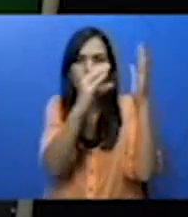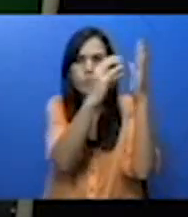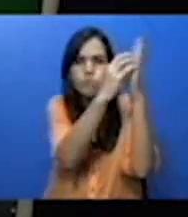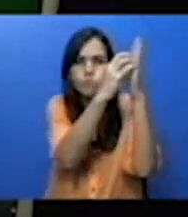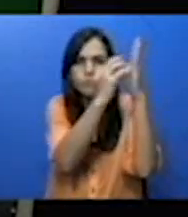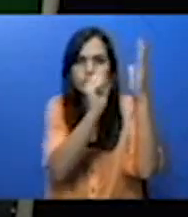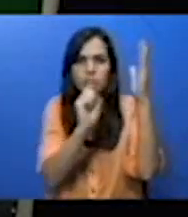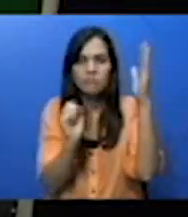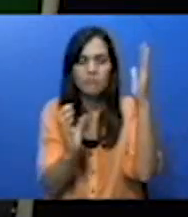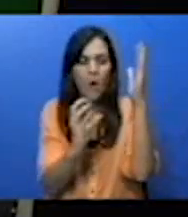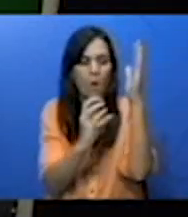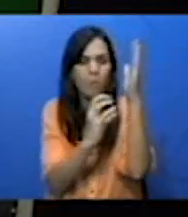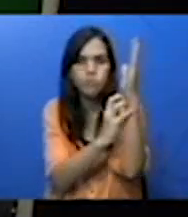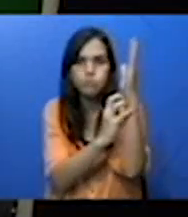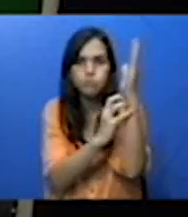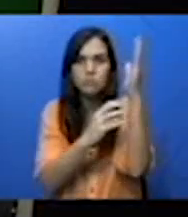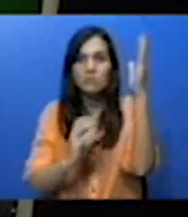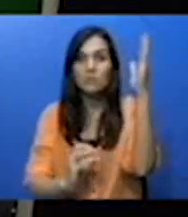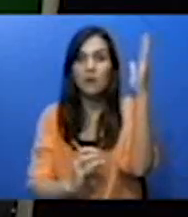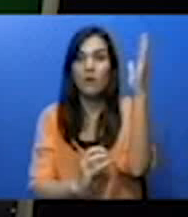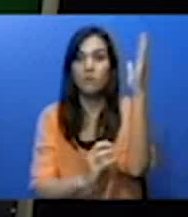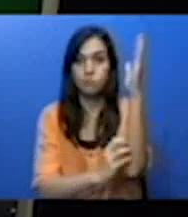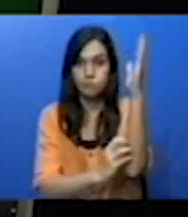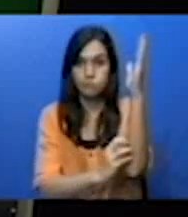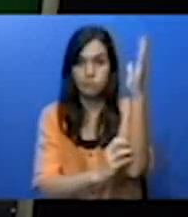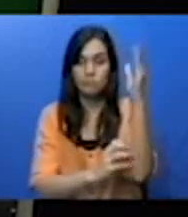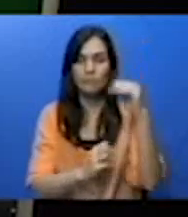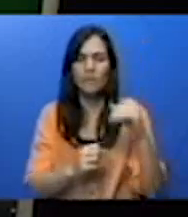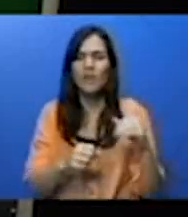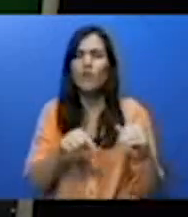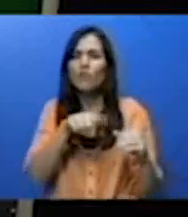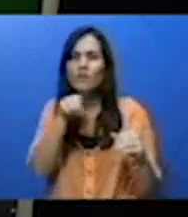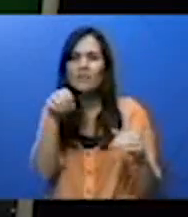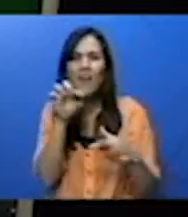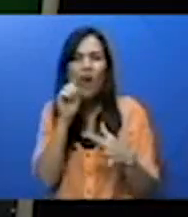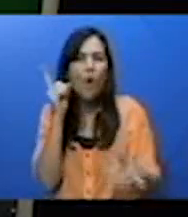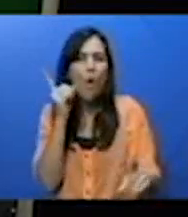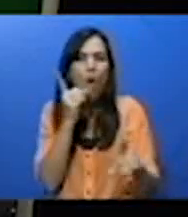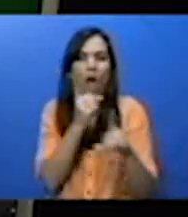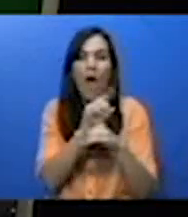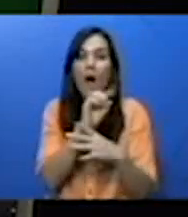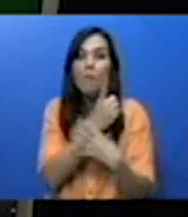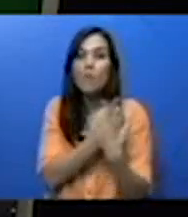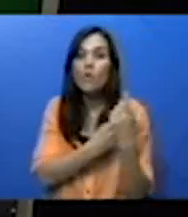vocês, vocês vão ver que vocês vão encontrar